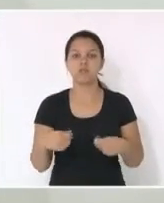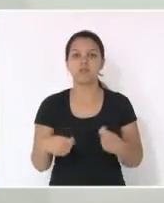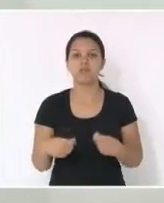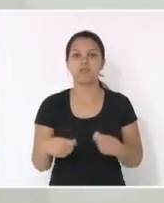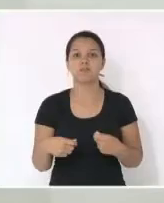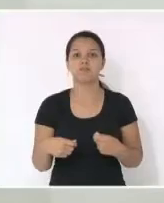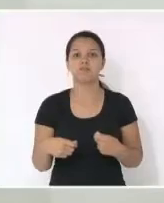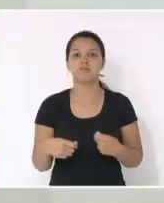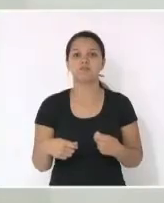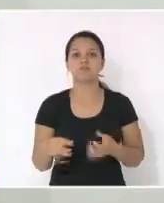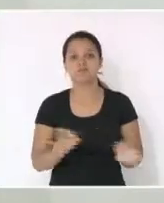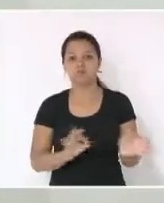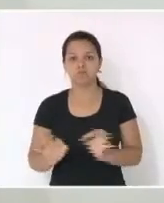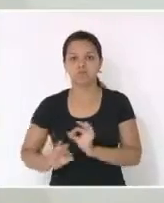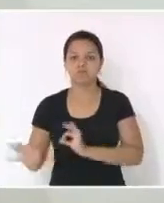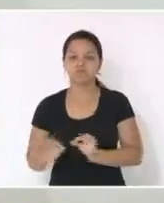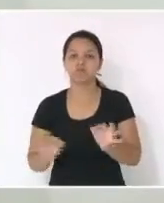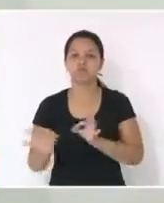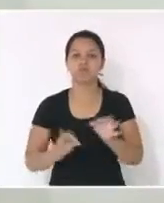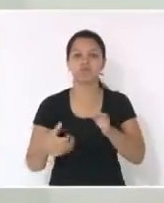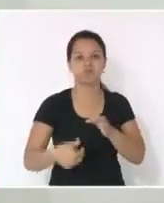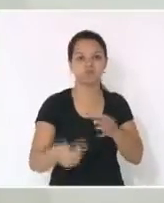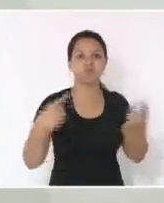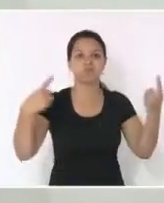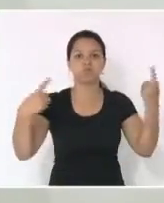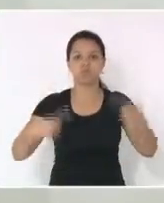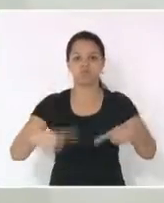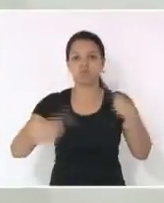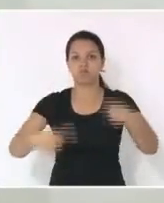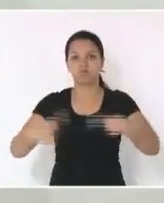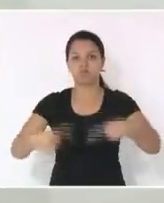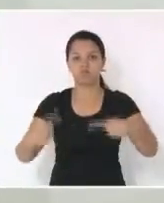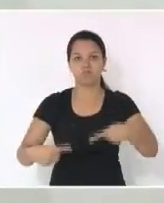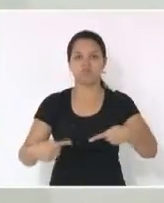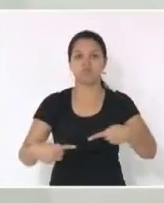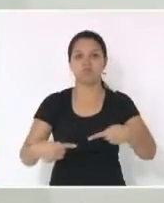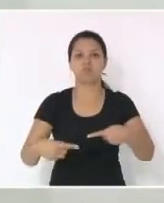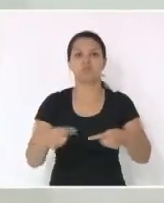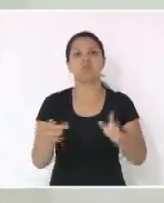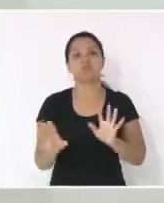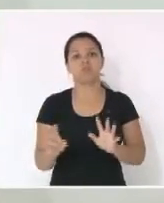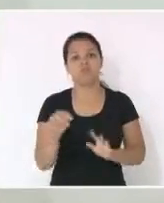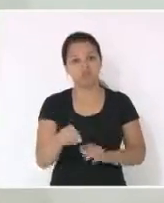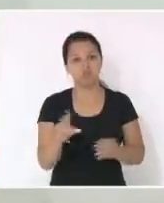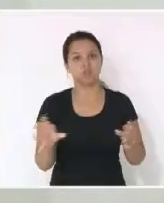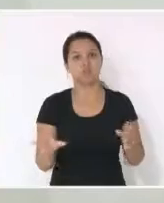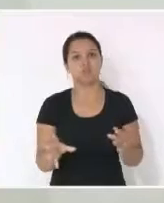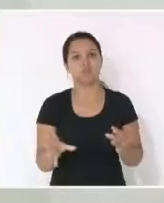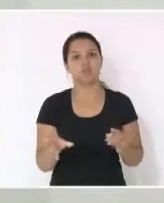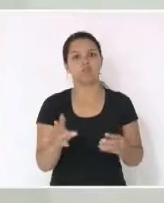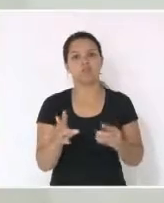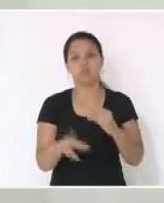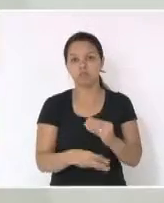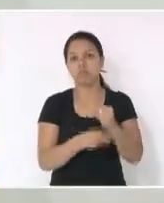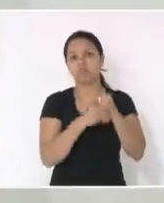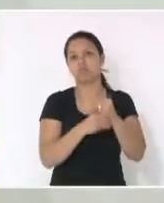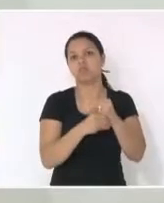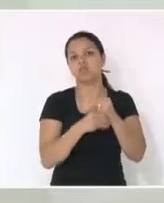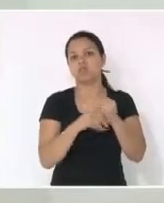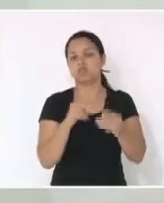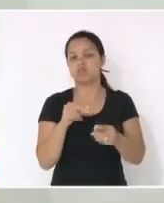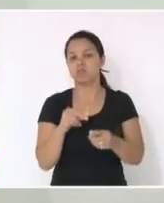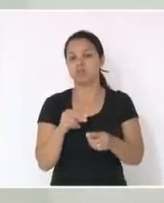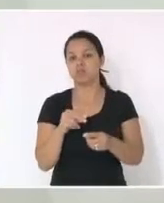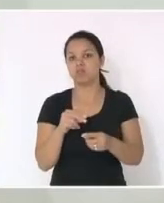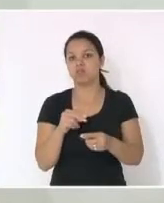dias para que essa medida provisória ou outra legislação possa vir a facilitar a vida